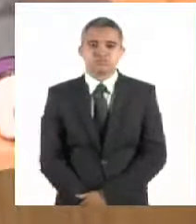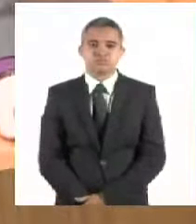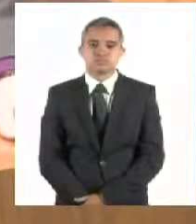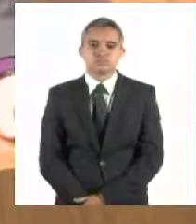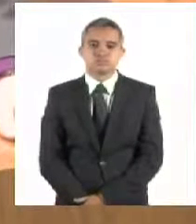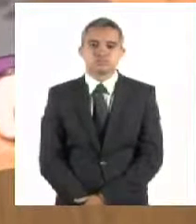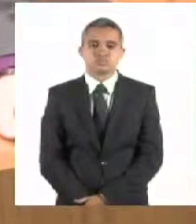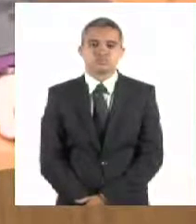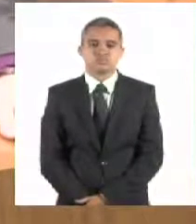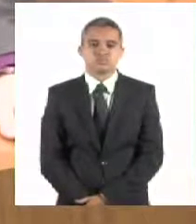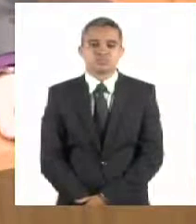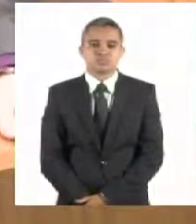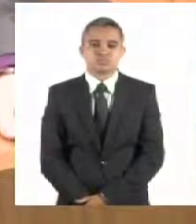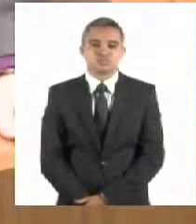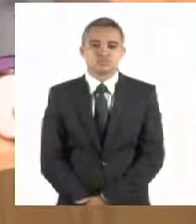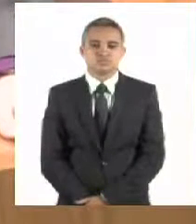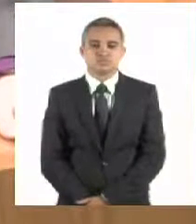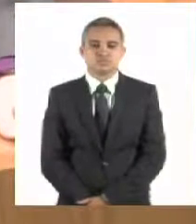que está